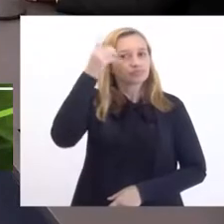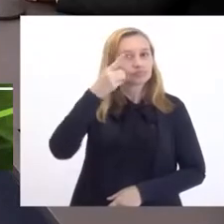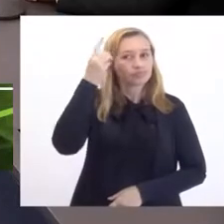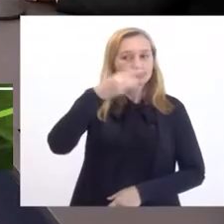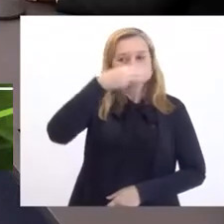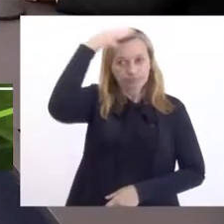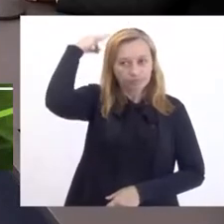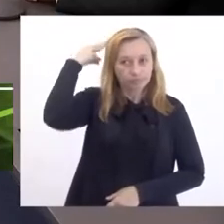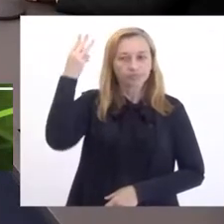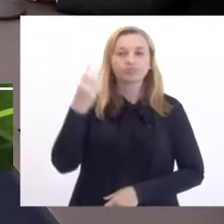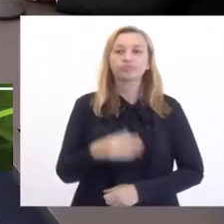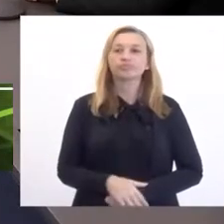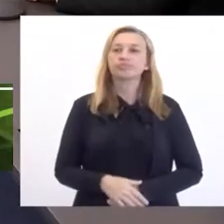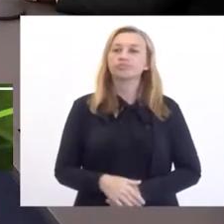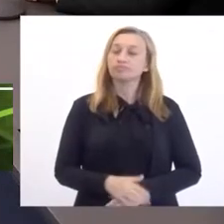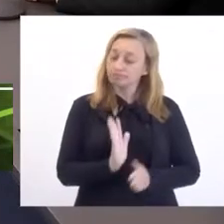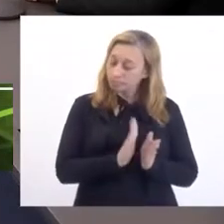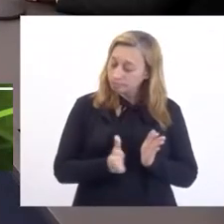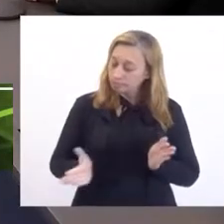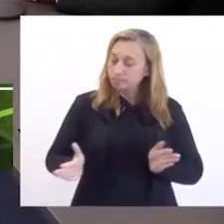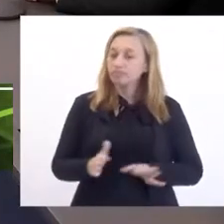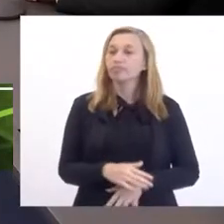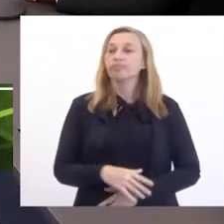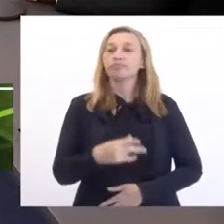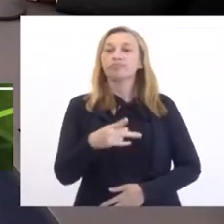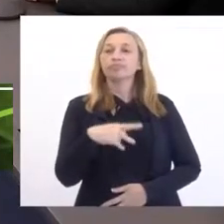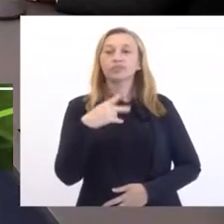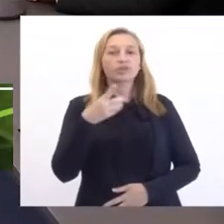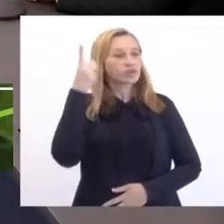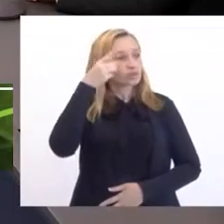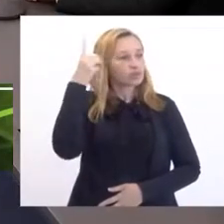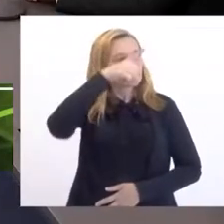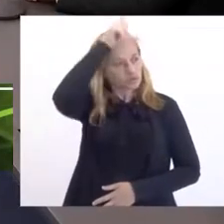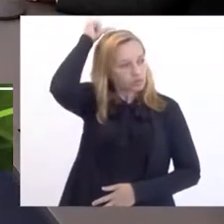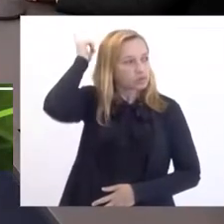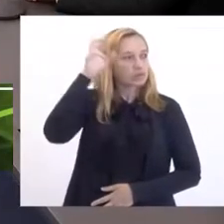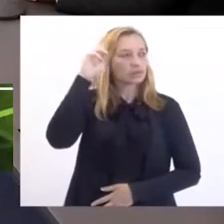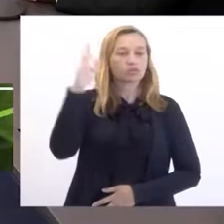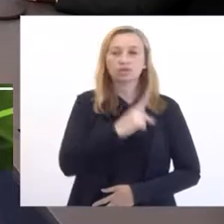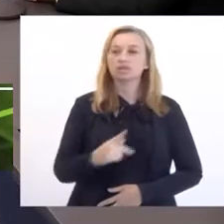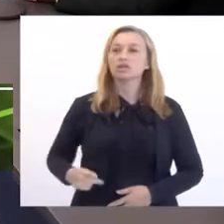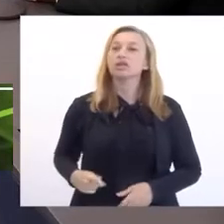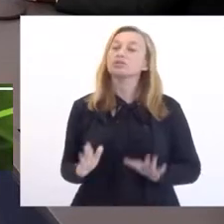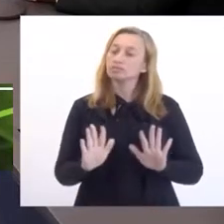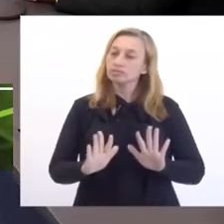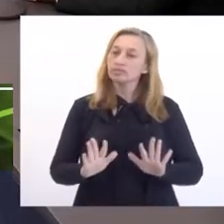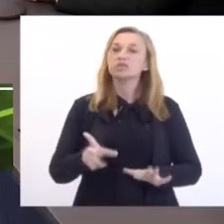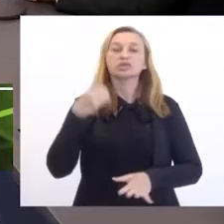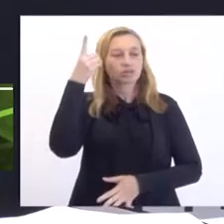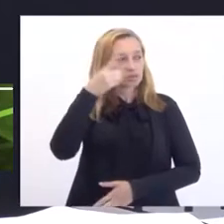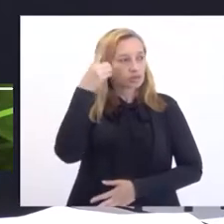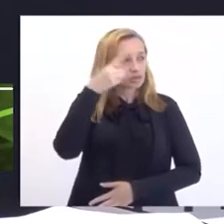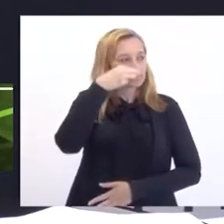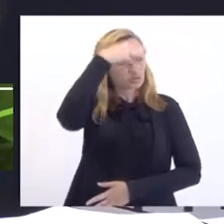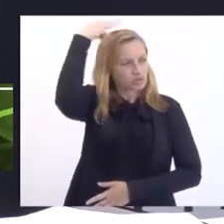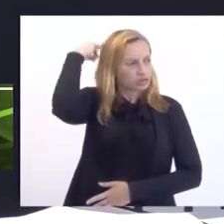Pacheco. Pela ordem. Passo a palavra para o deputado Spahn. Senhor presidente, talvez o deputado Márcio